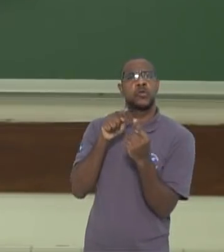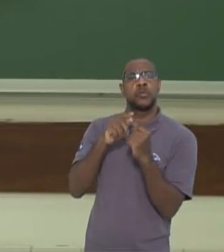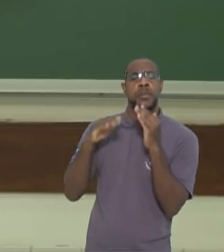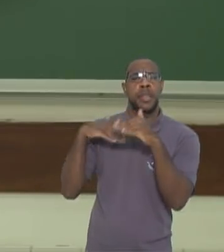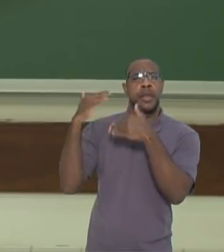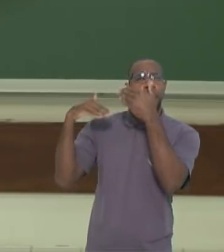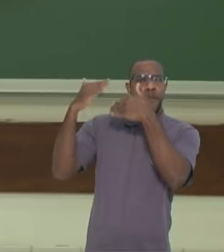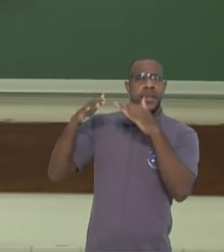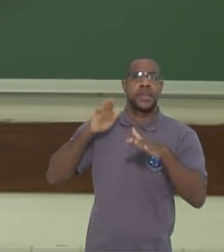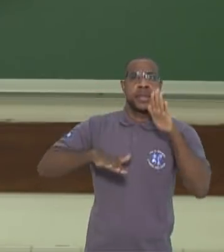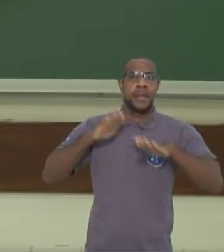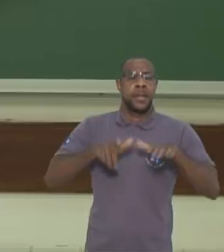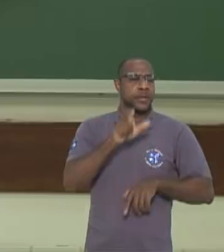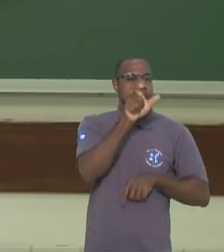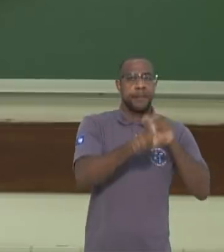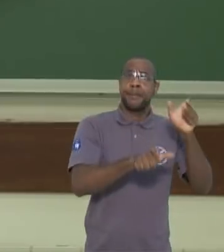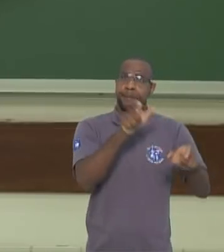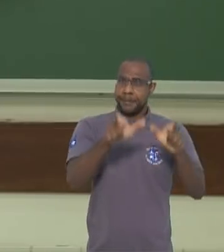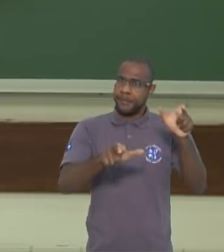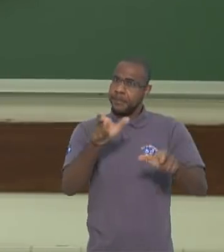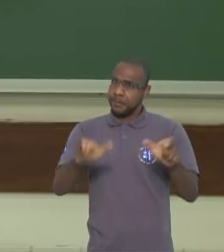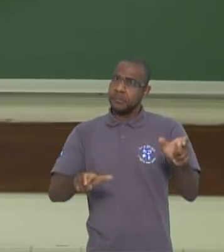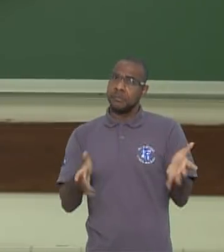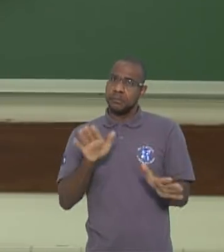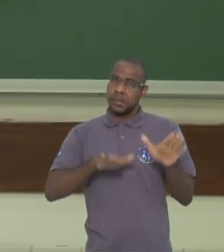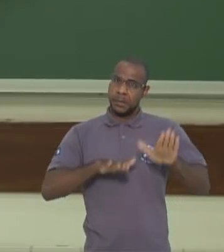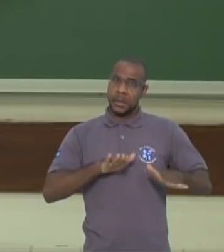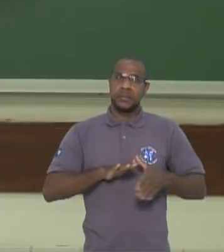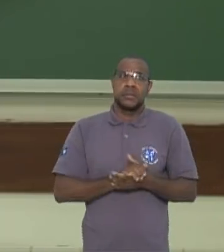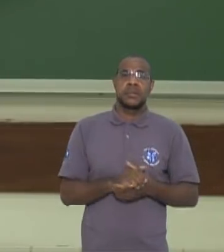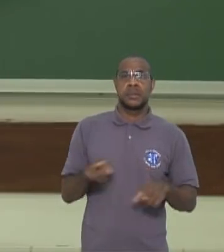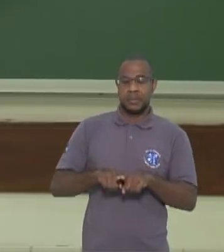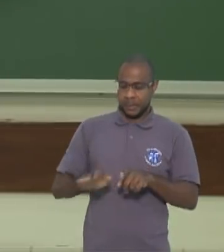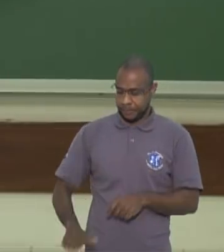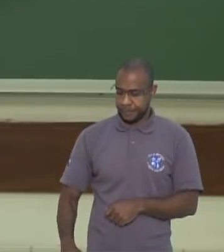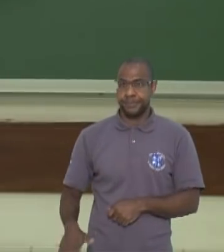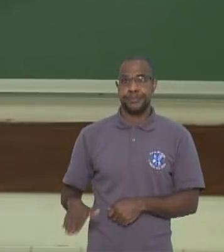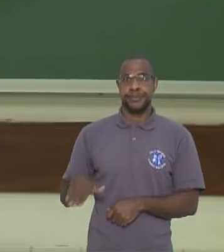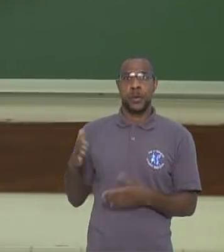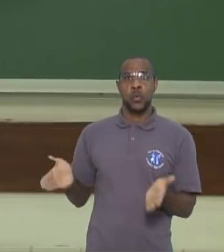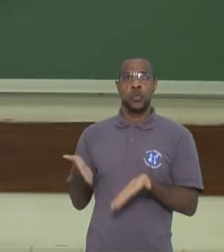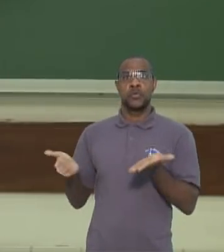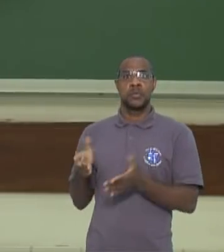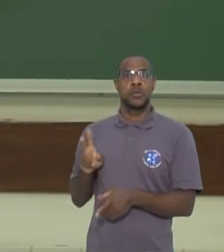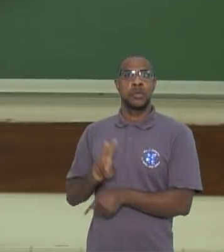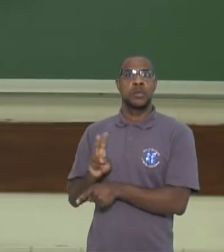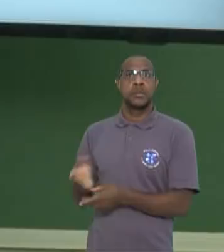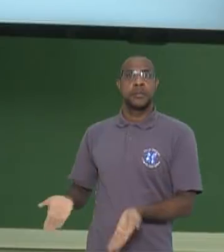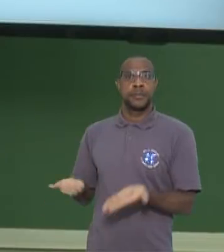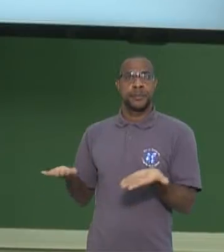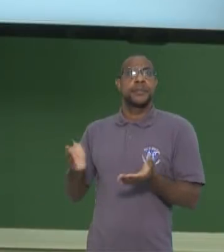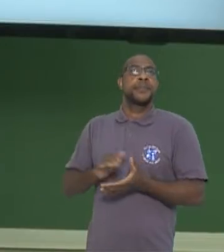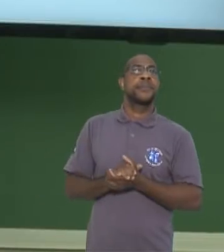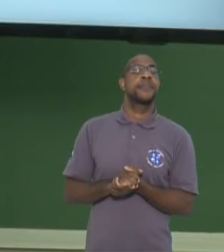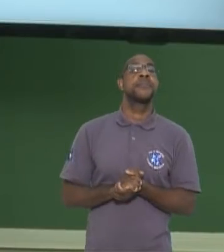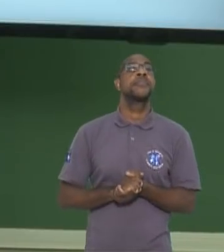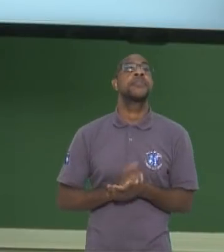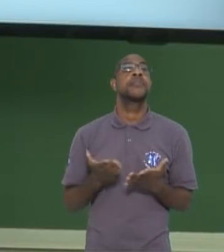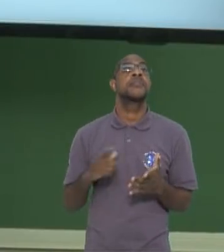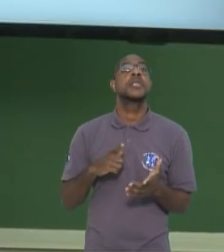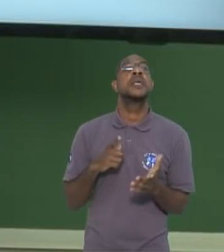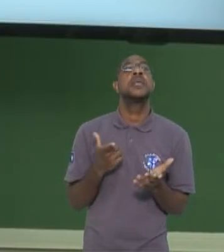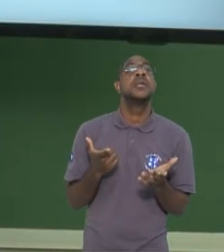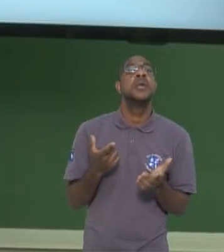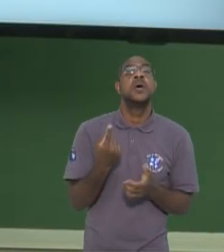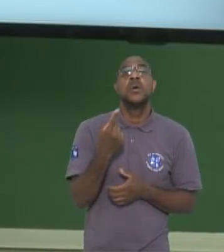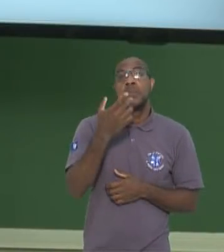desenvolvimento, depende de pessoa para pessoa e dos estímulos que elas recebem na infância, inclusive. Olha aqui, gente, a gente tem um caso especial de